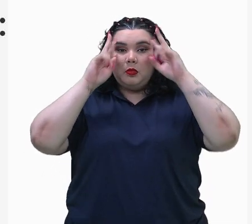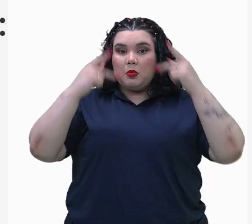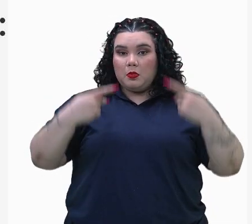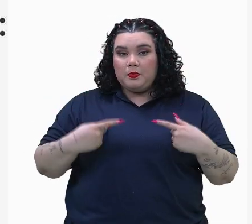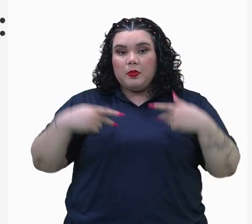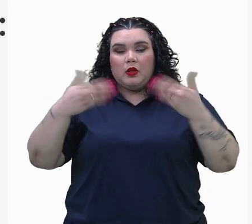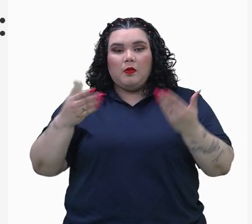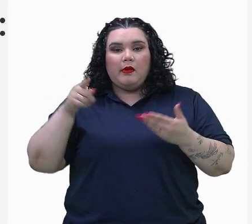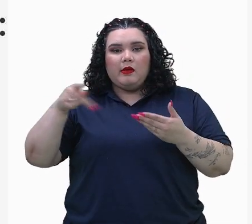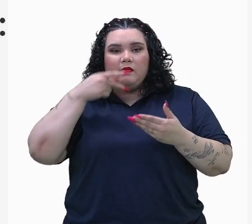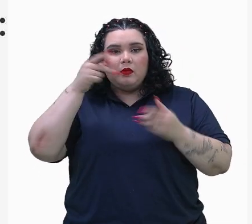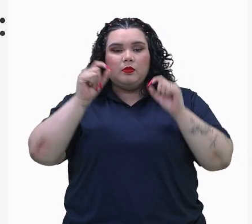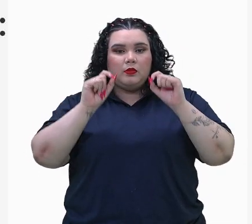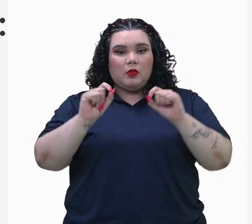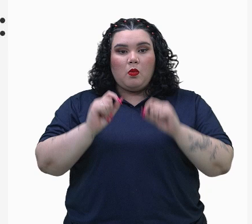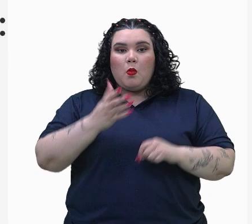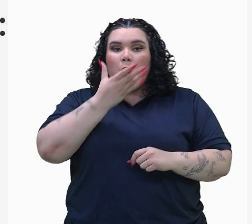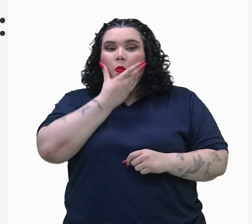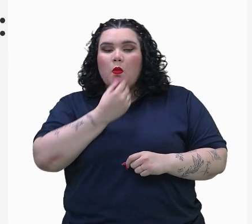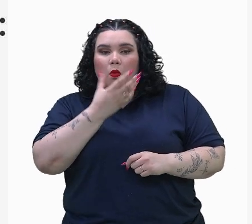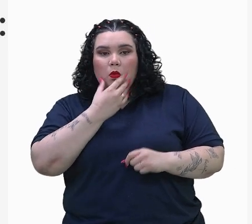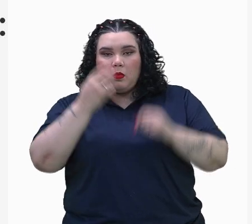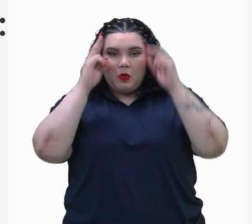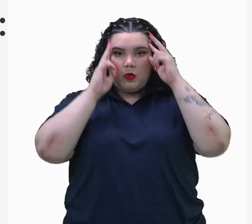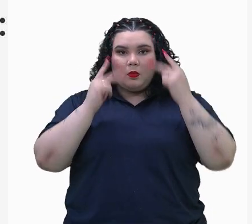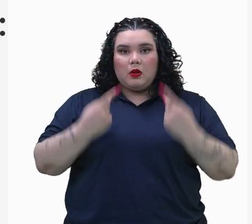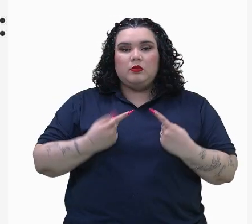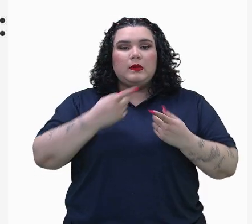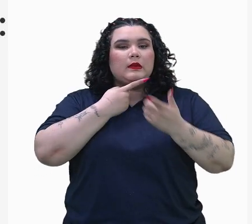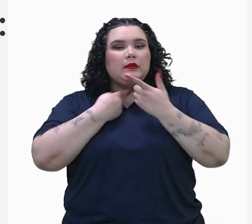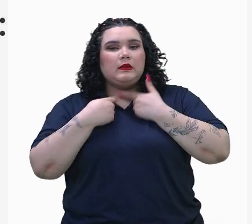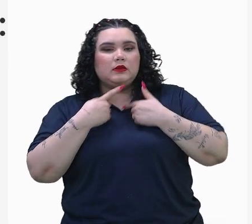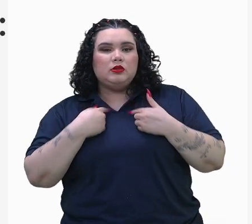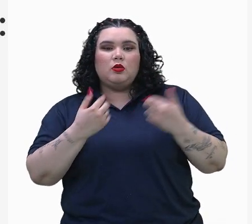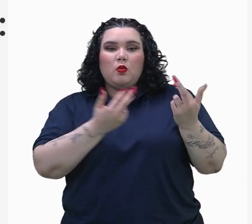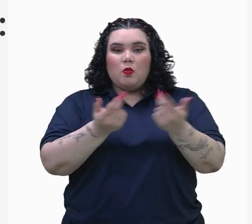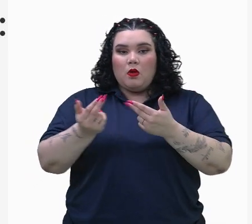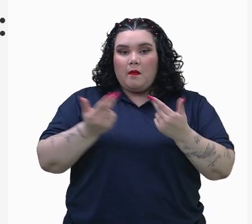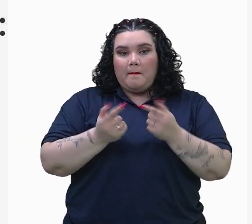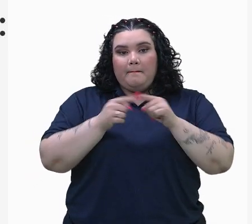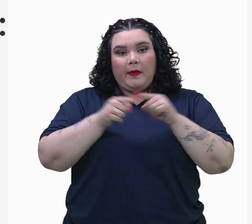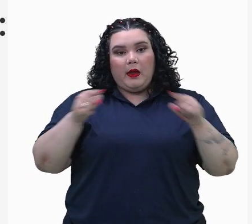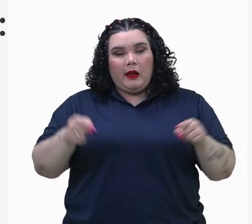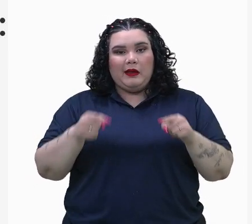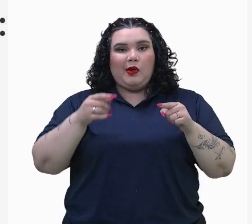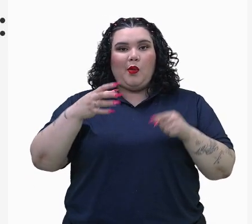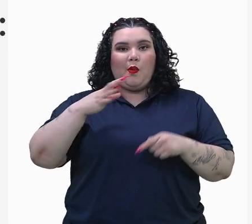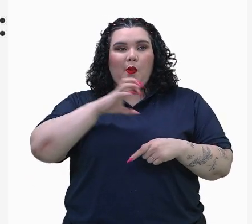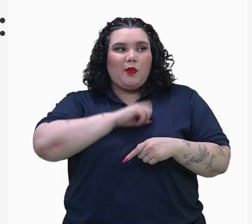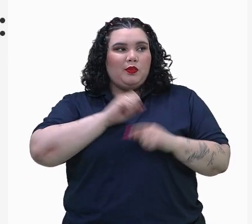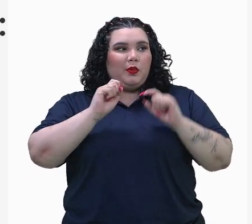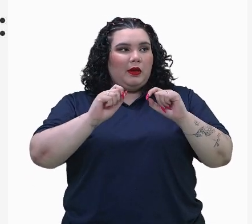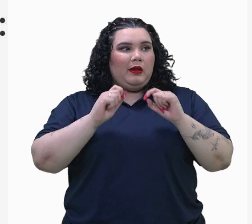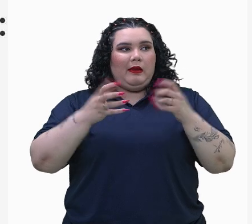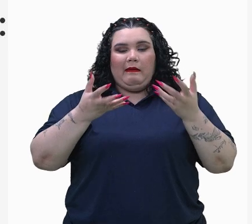homens desejam as mesmas coisas, têm as mesmas necessidades, porém guiados por instintos